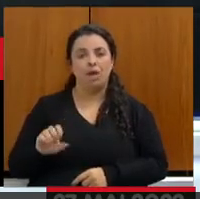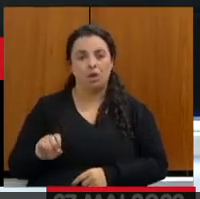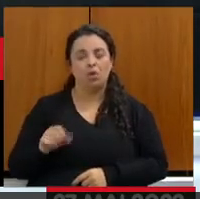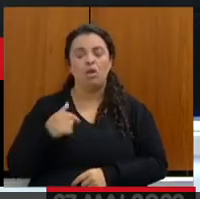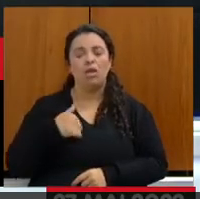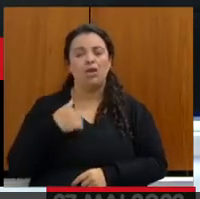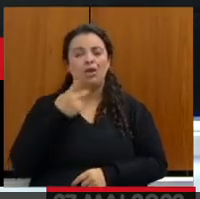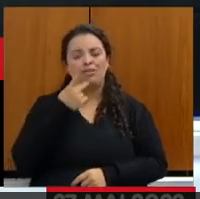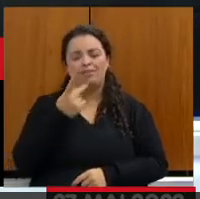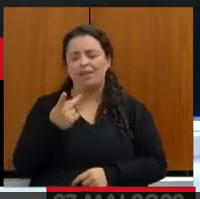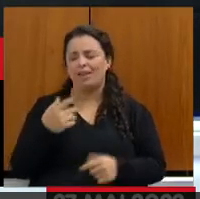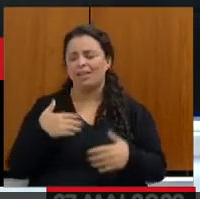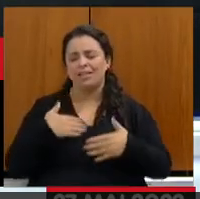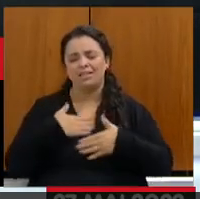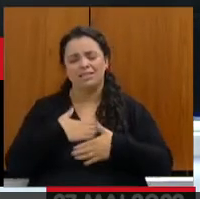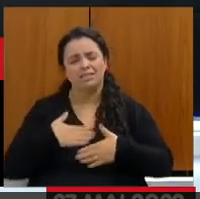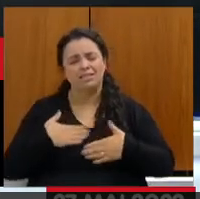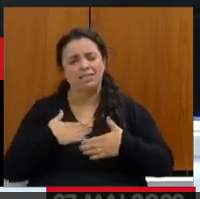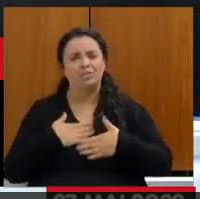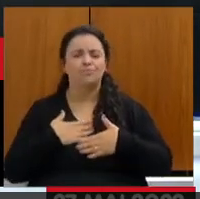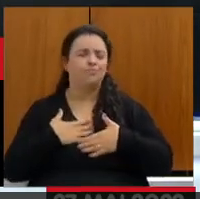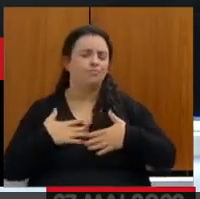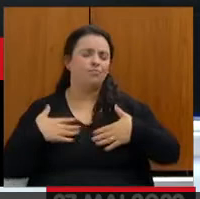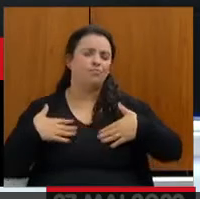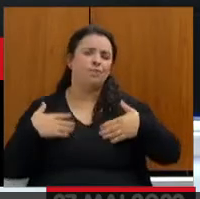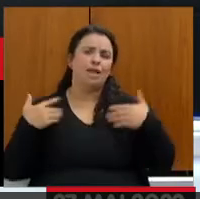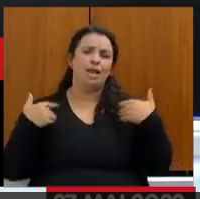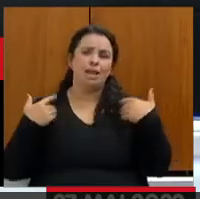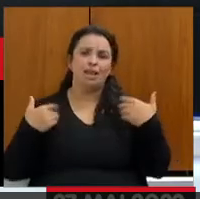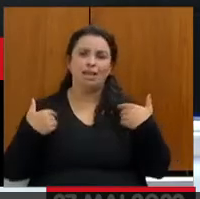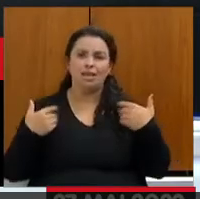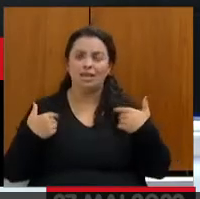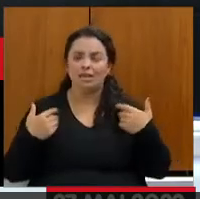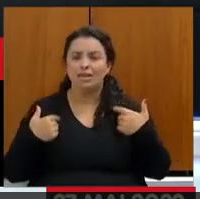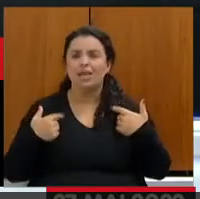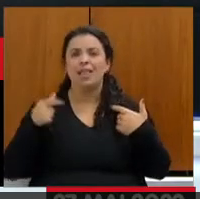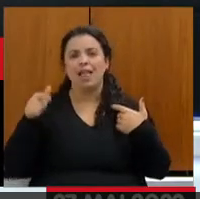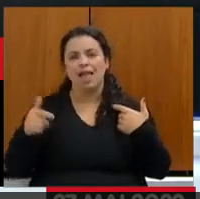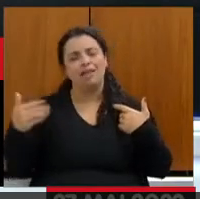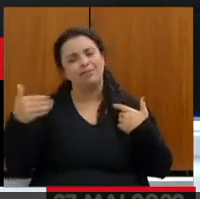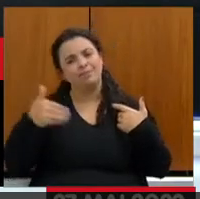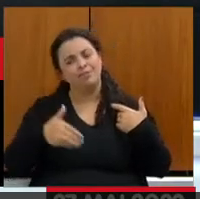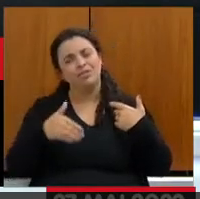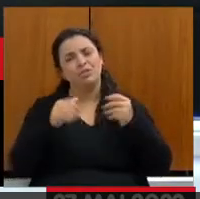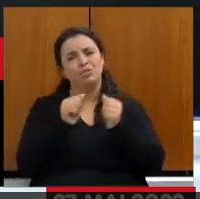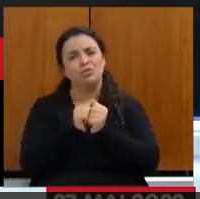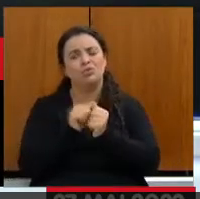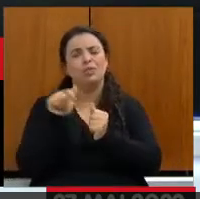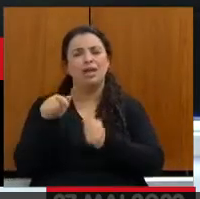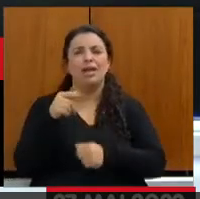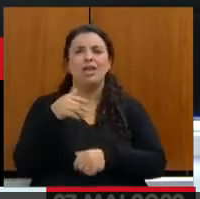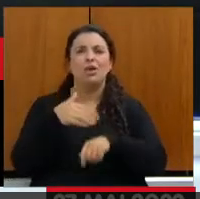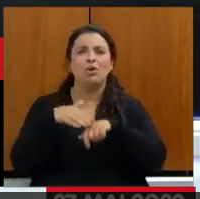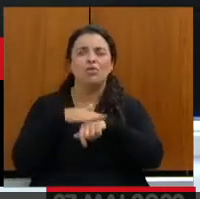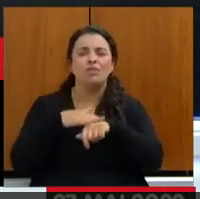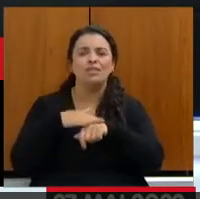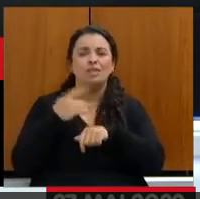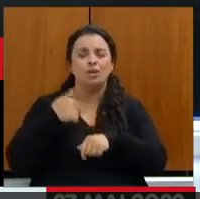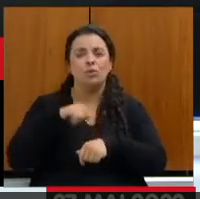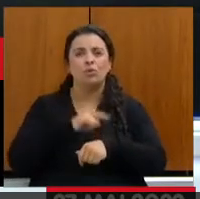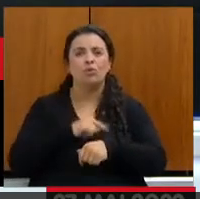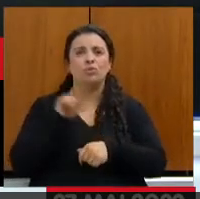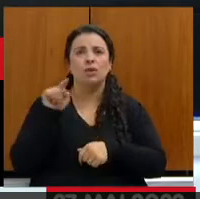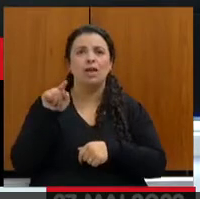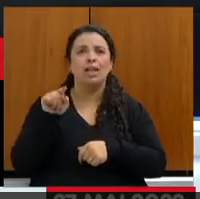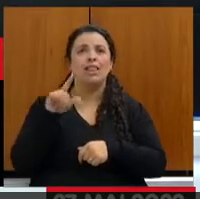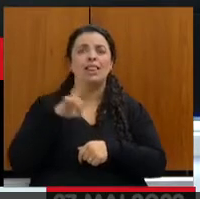gente é satisfação a alegria de recebermos A Professora Elza falar conosco do